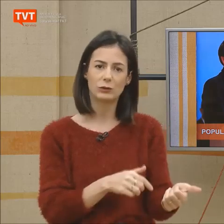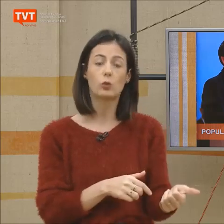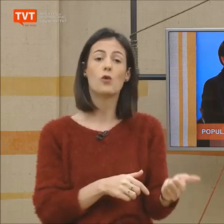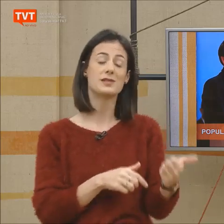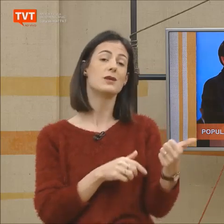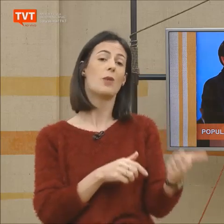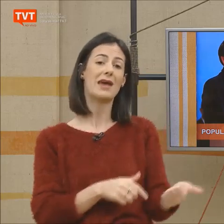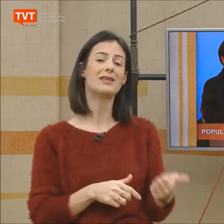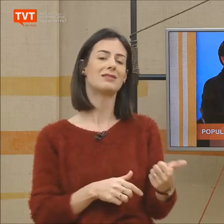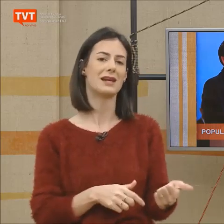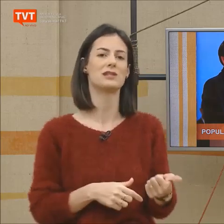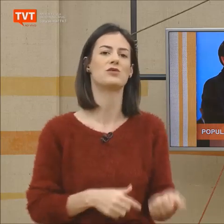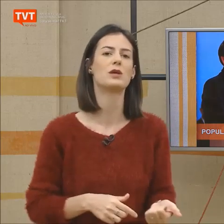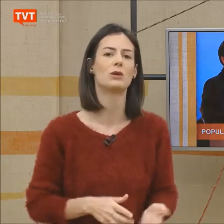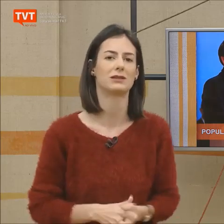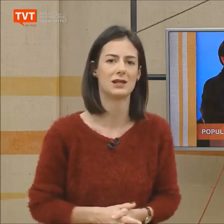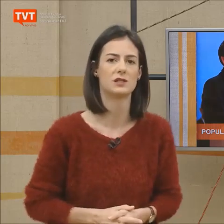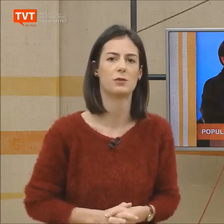foi eleito com